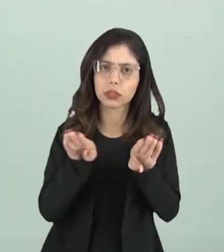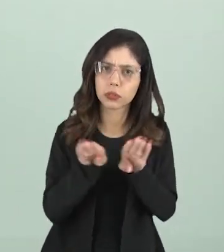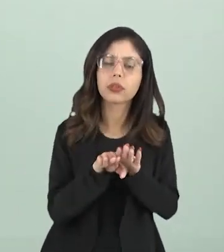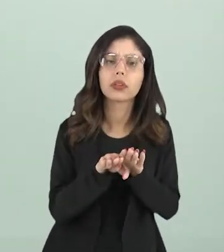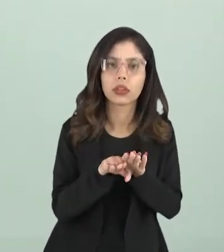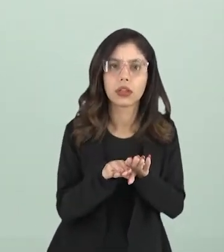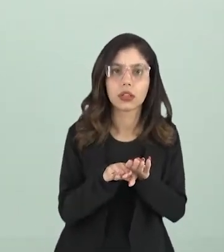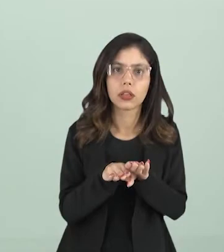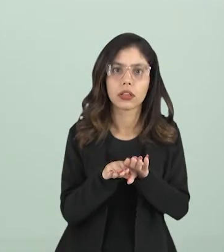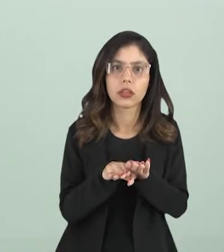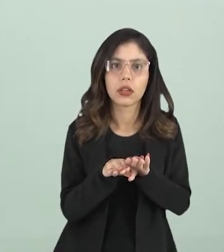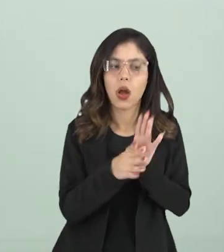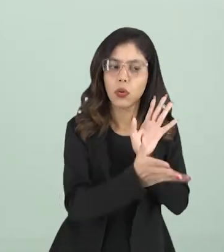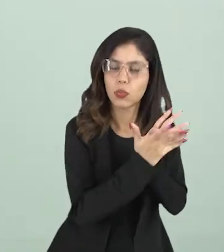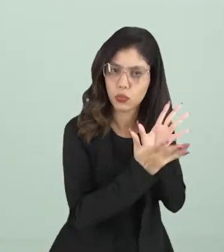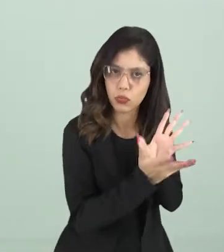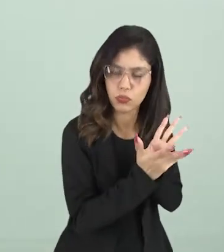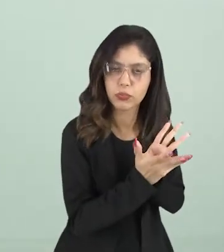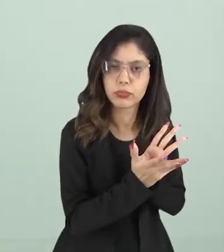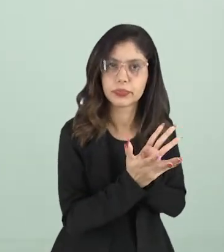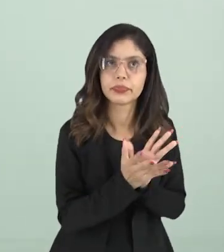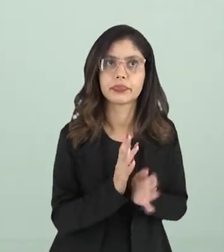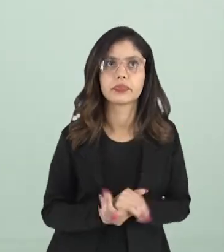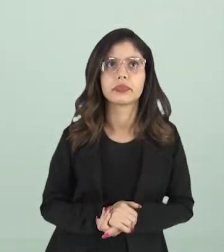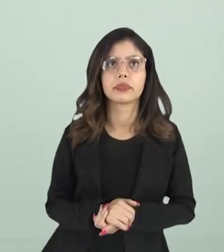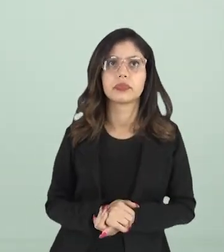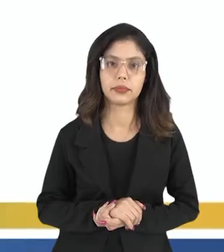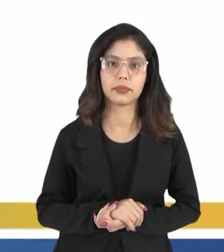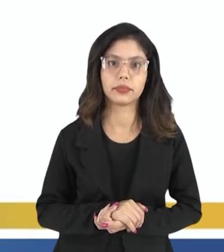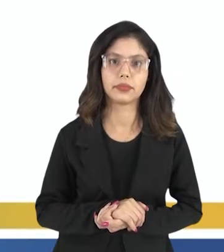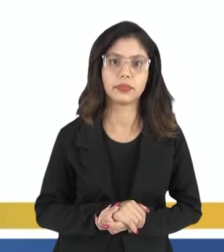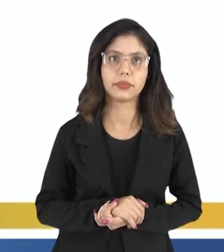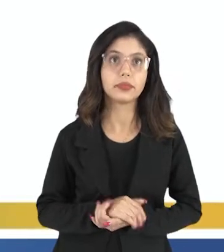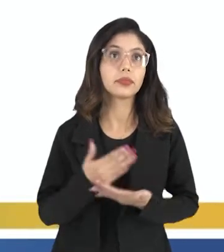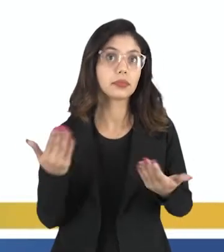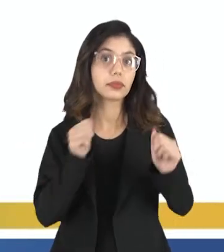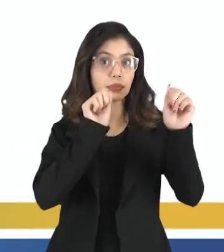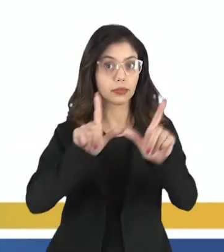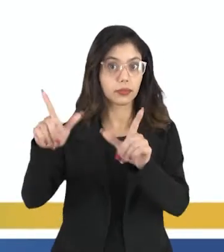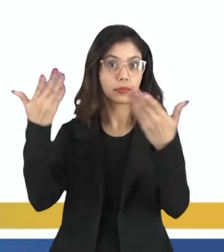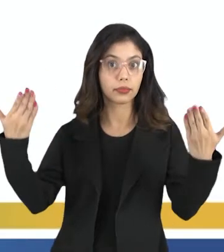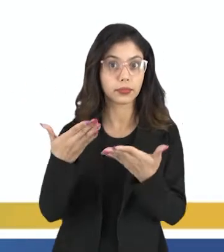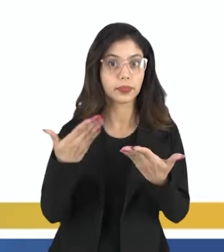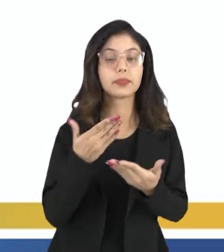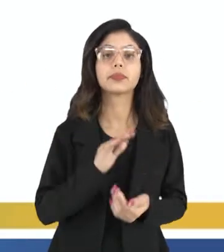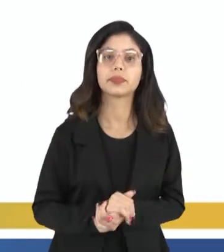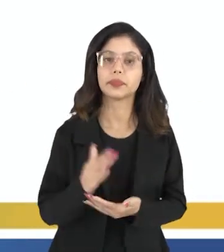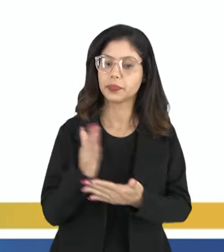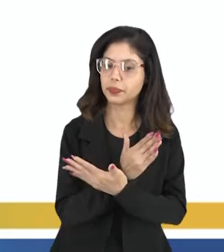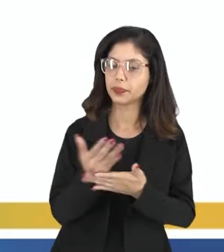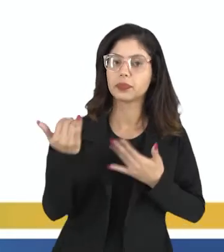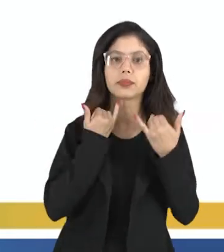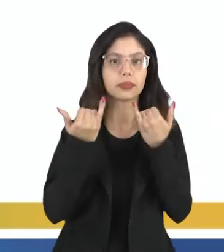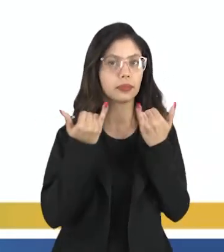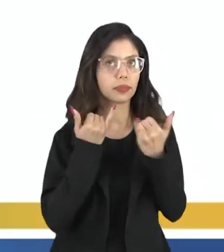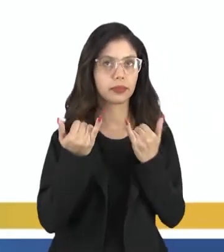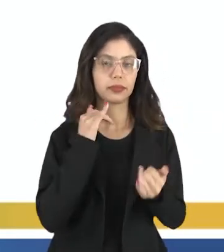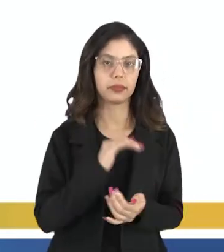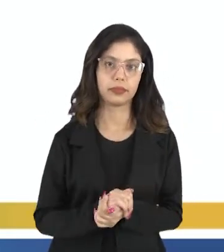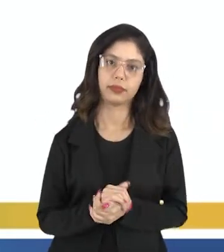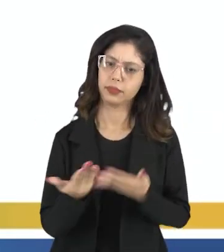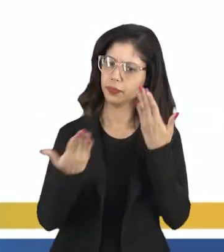para com a coletividade. Vamos avançar? Acompanhe agora em tela algumas